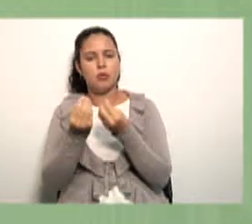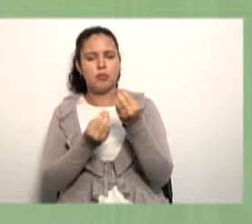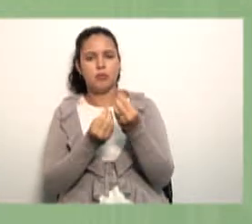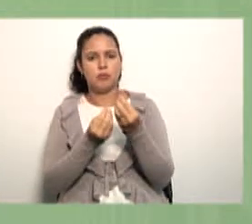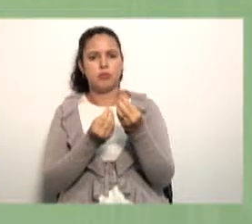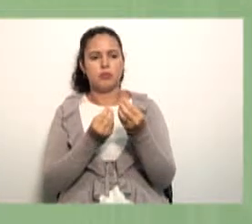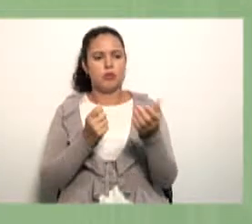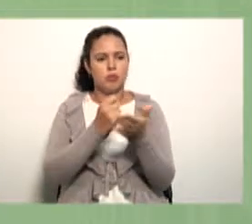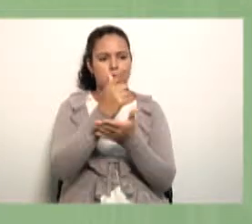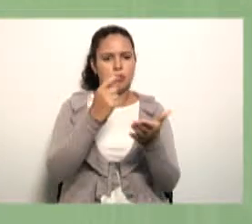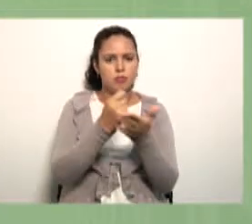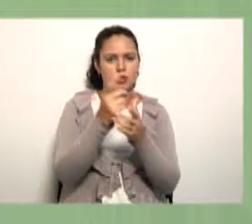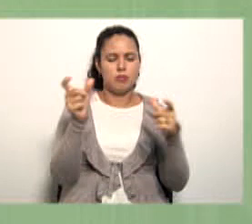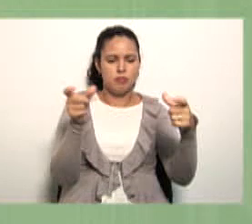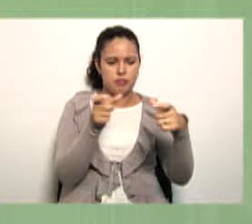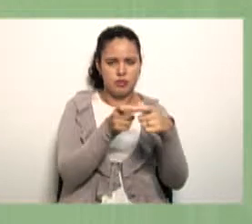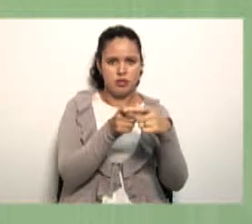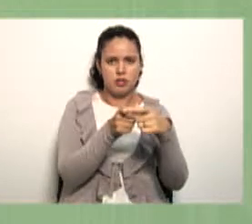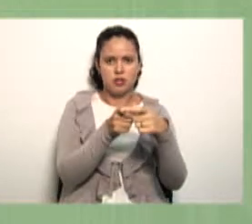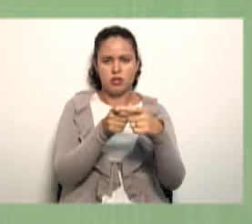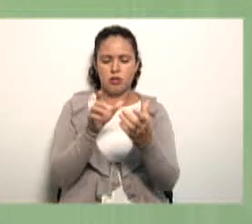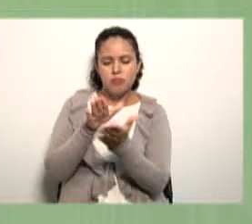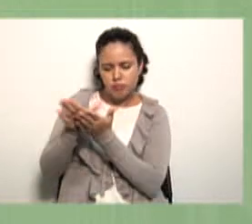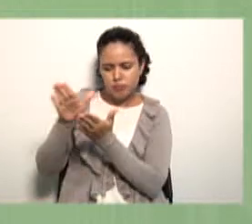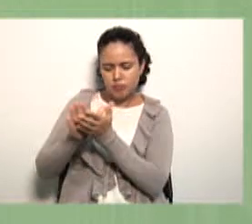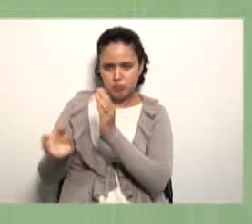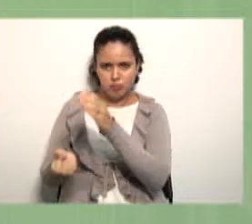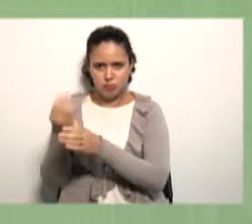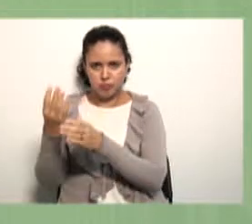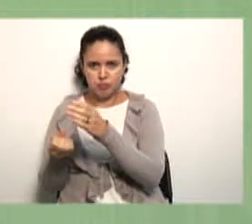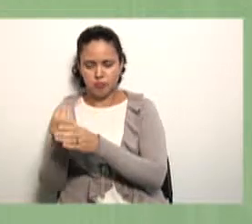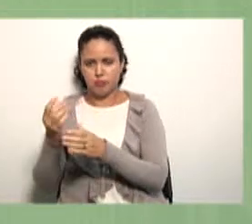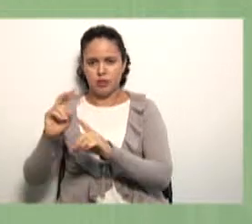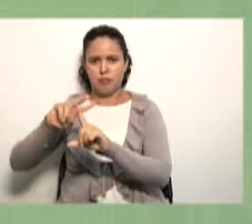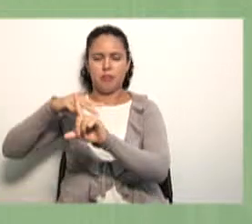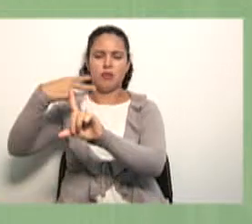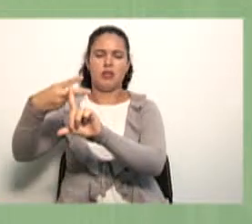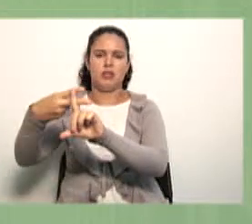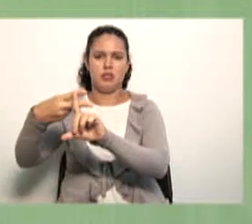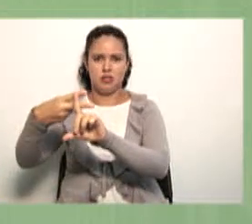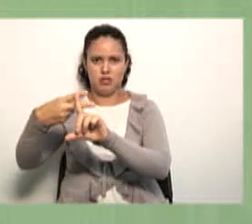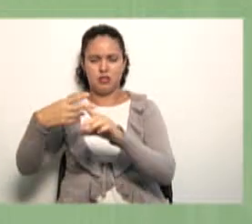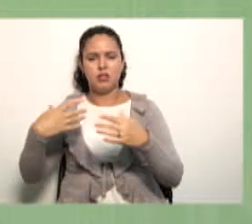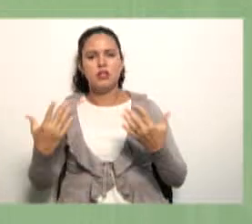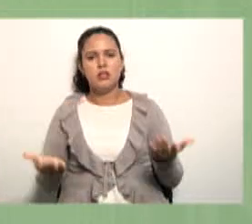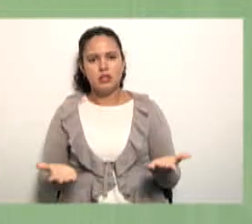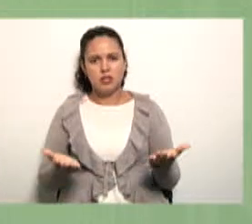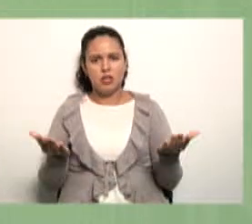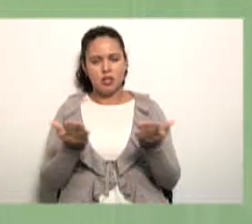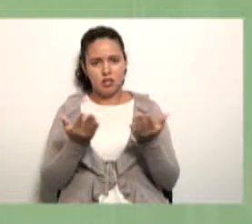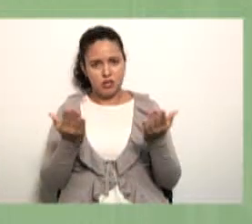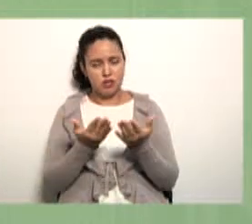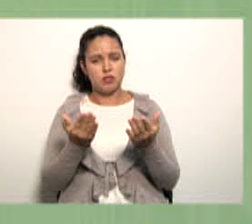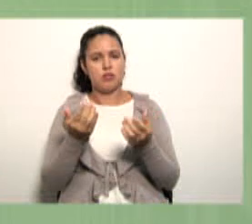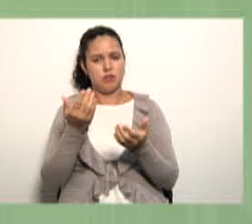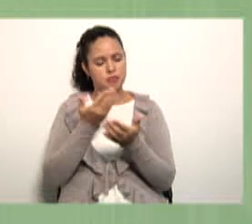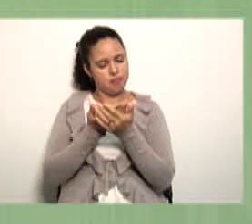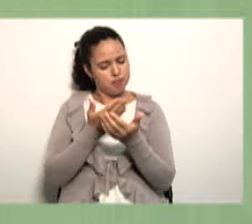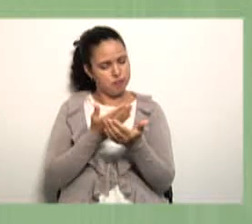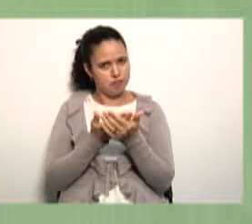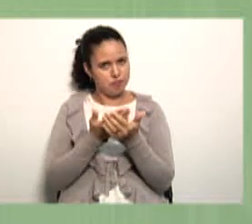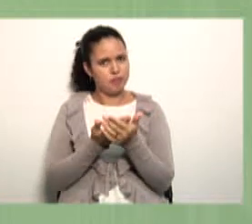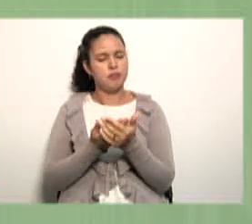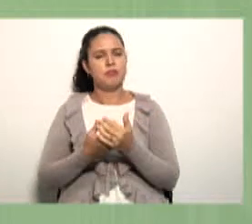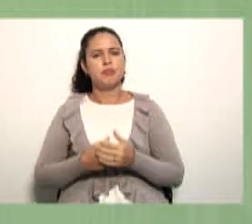e também a solução de produzir mais. Essas duas soluções satisfazem o seu problema. É claro, a gente vai tentar